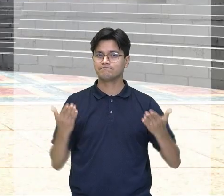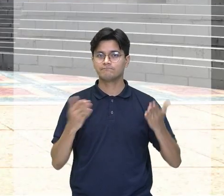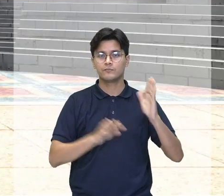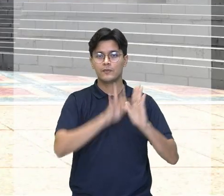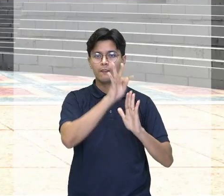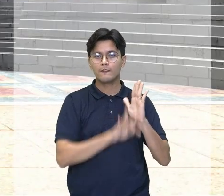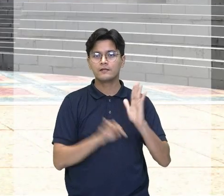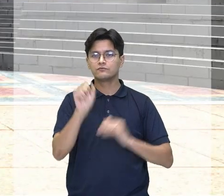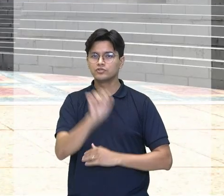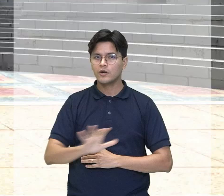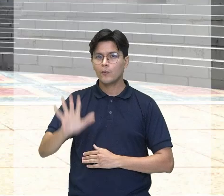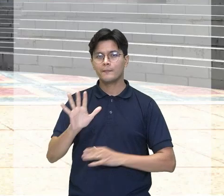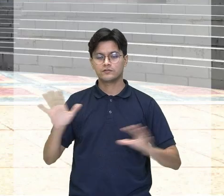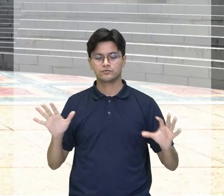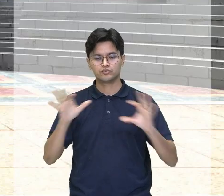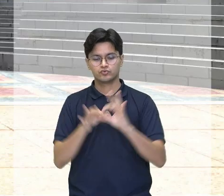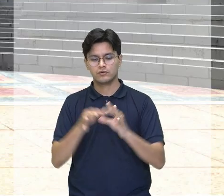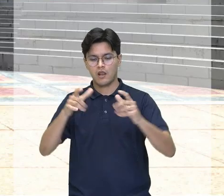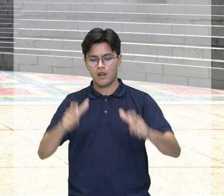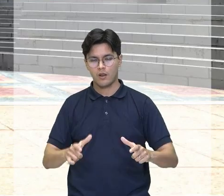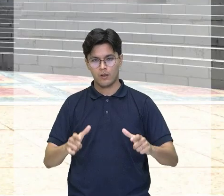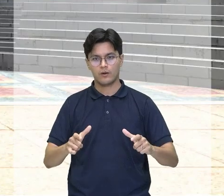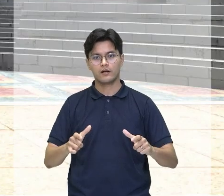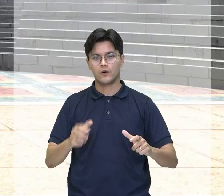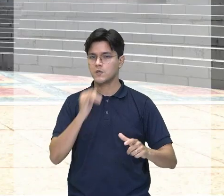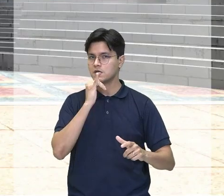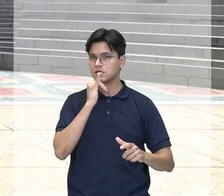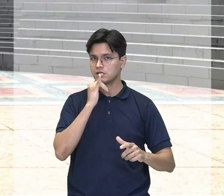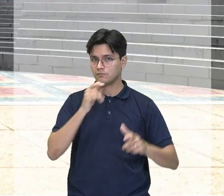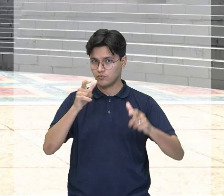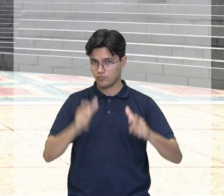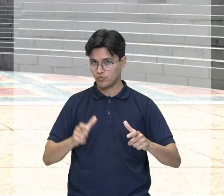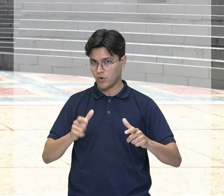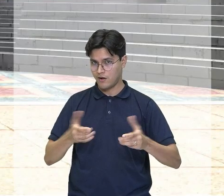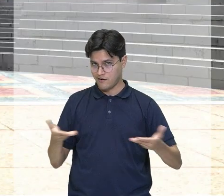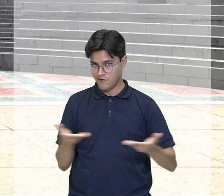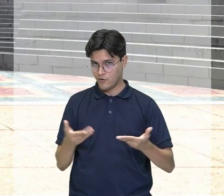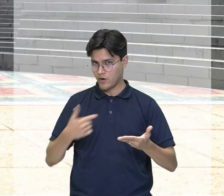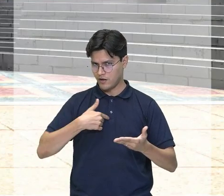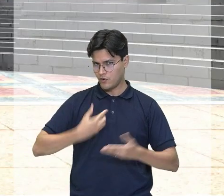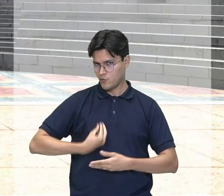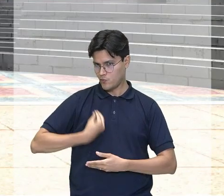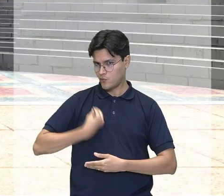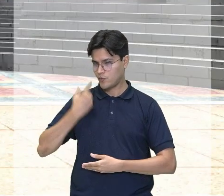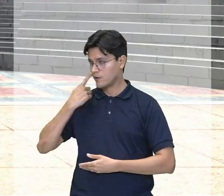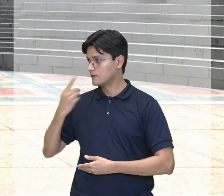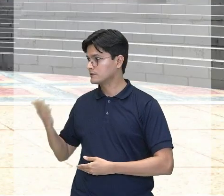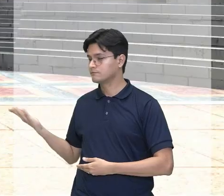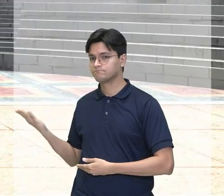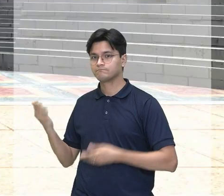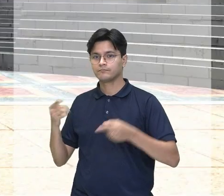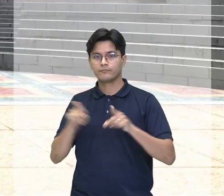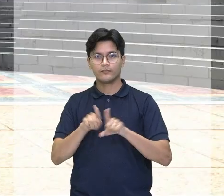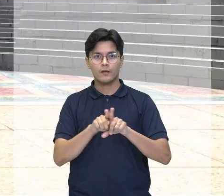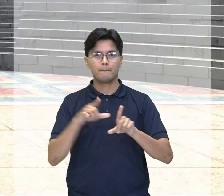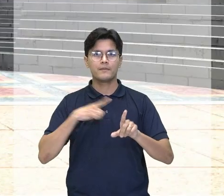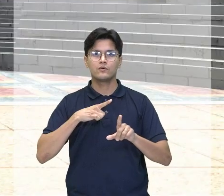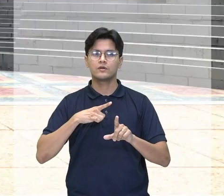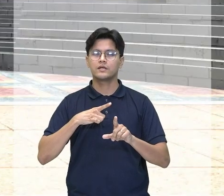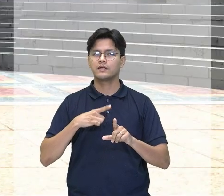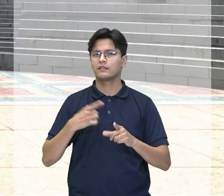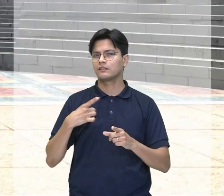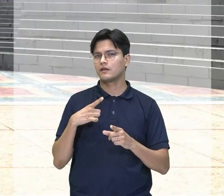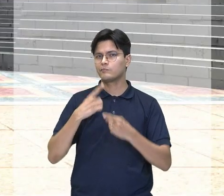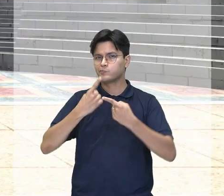de um cenário, como por exemplo esse que eu estou aqui com vocês nesse momento, né? Uma música de fundo ali que